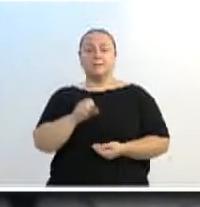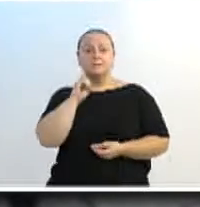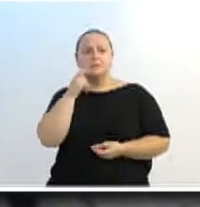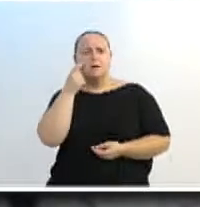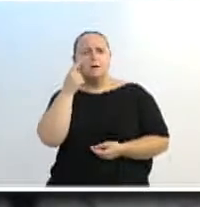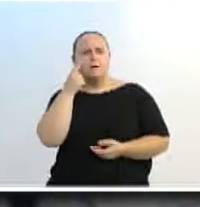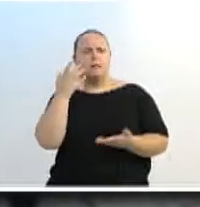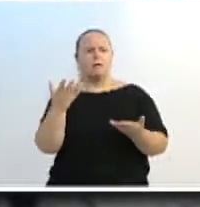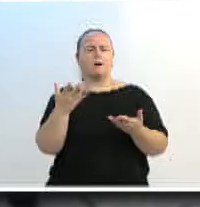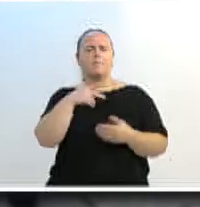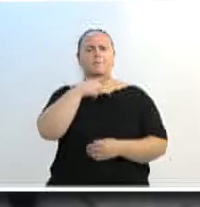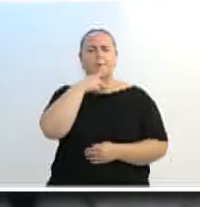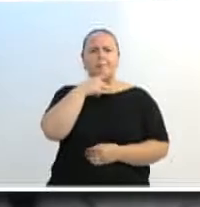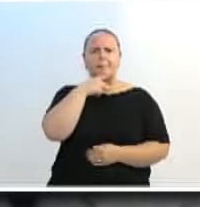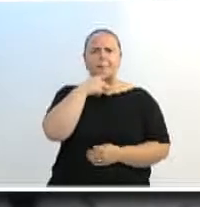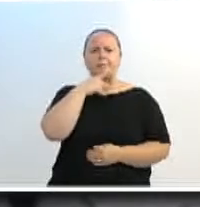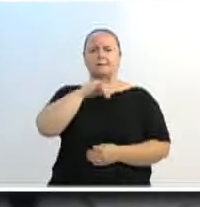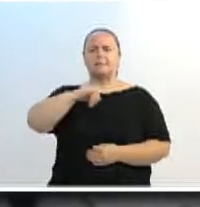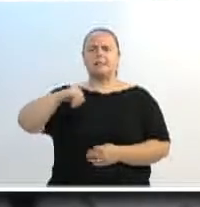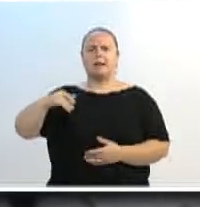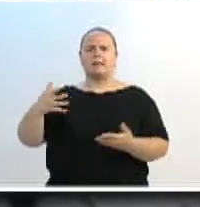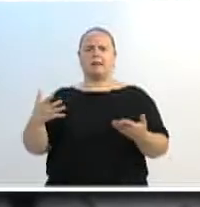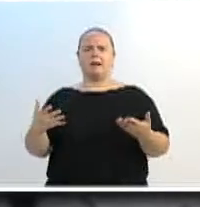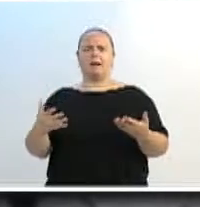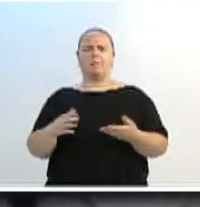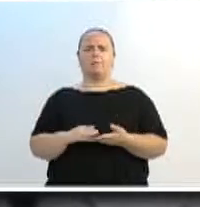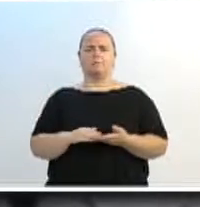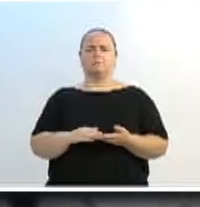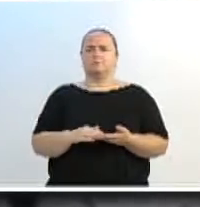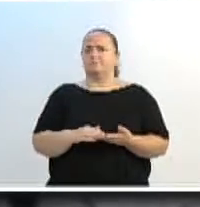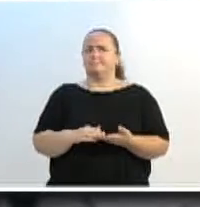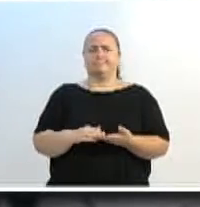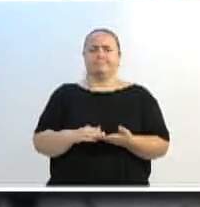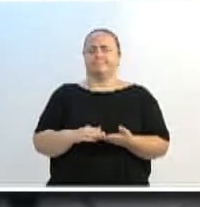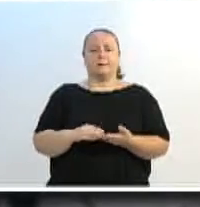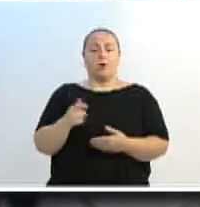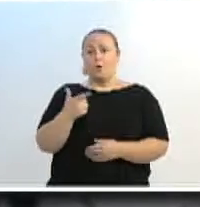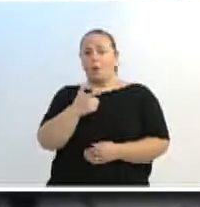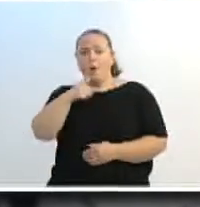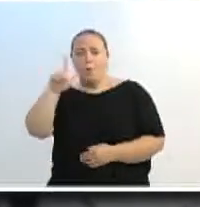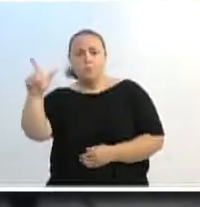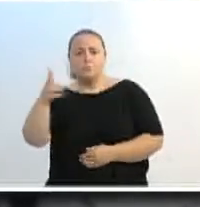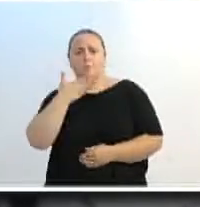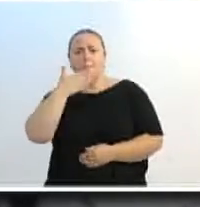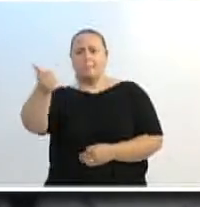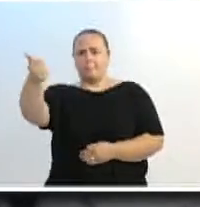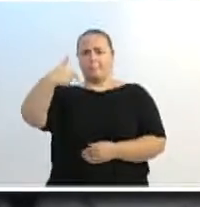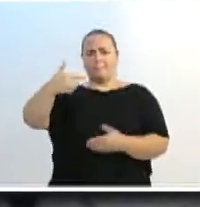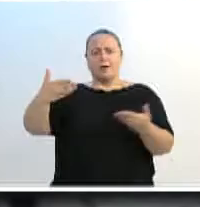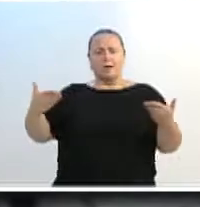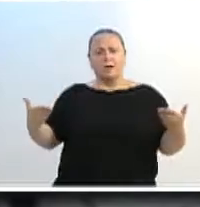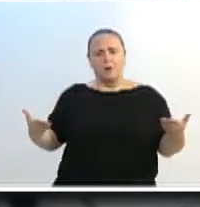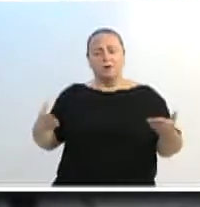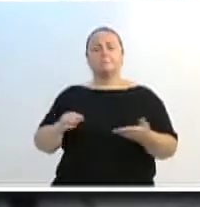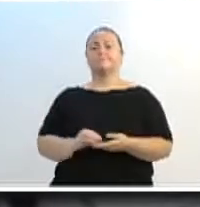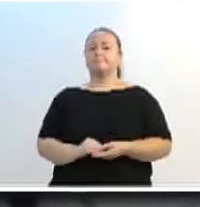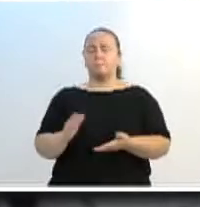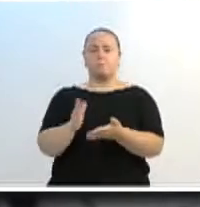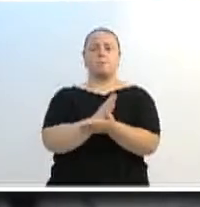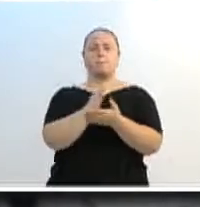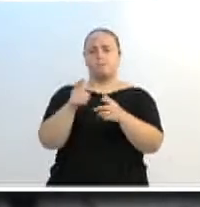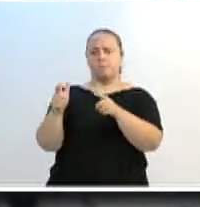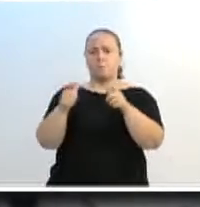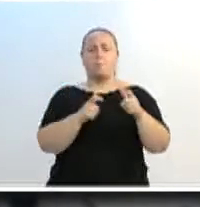Pomerode, com Indaial, com Timbó, na questão da coleta do lixo reciclado, que nem a cidade, a maior parte da cidade nem é atendida, é